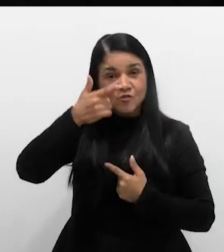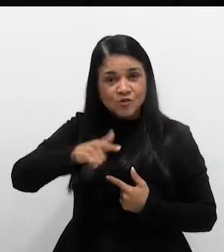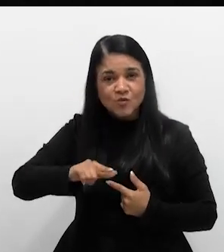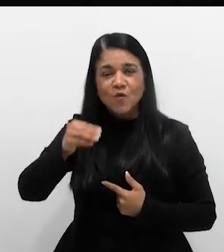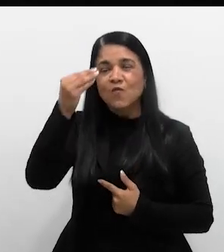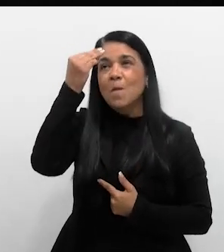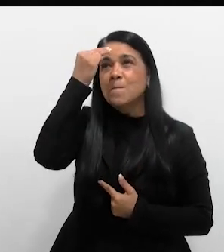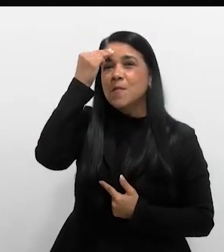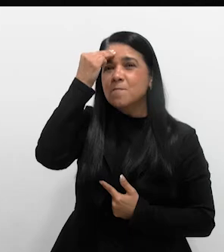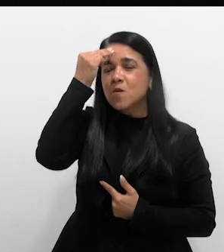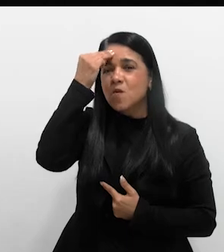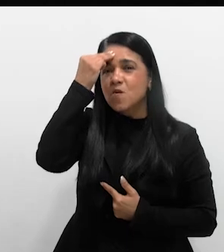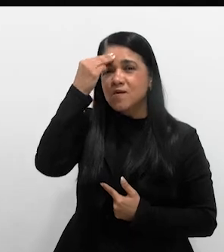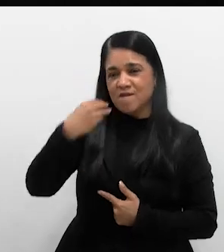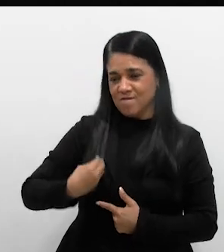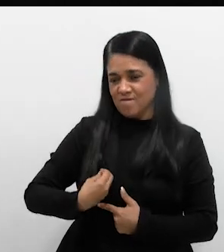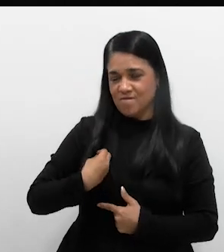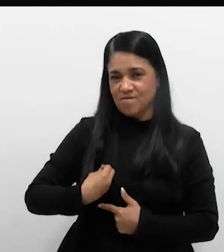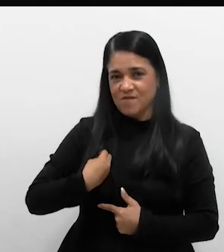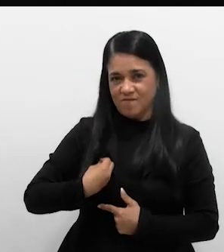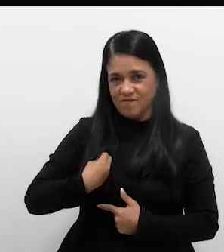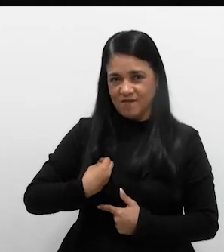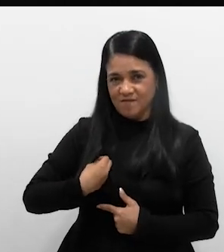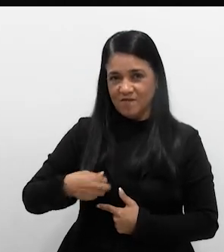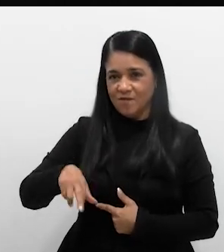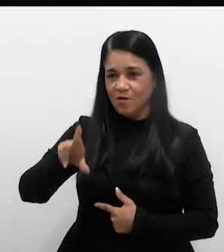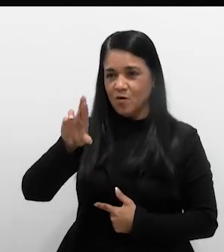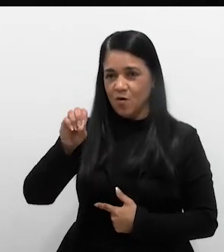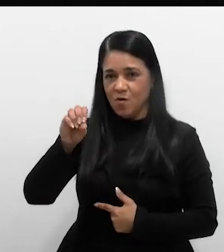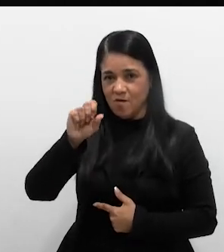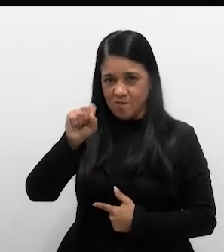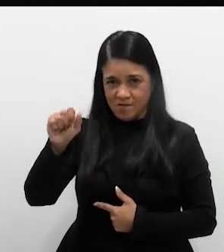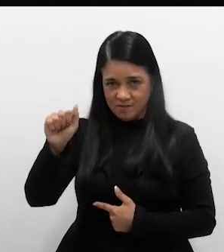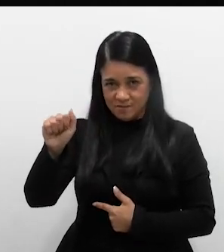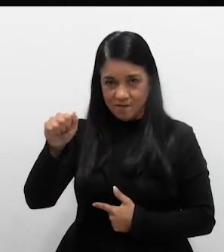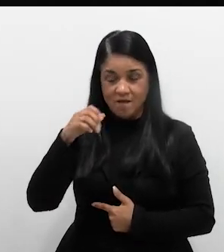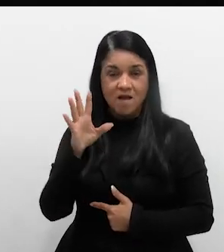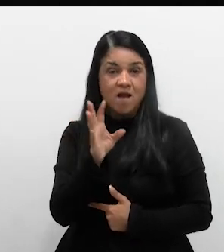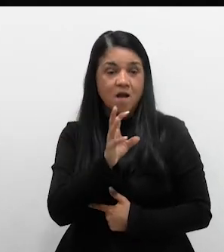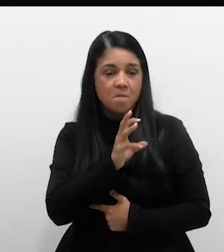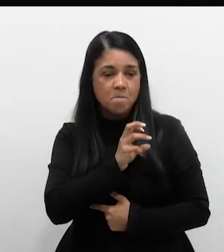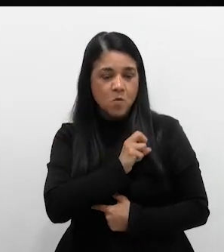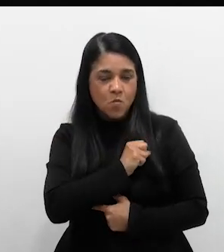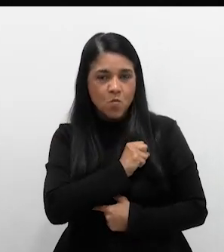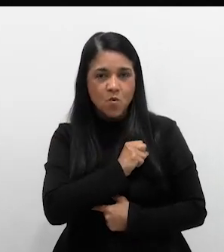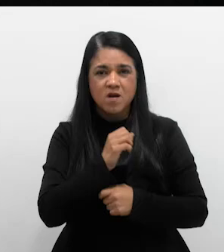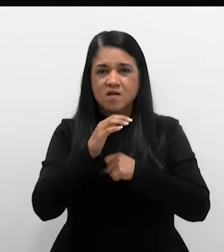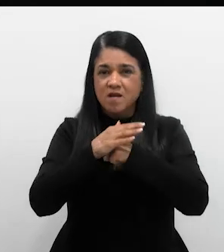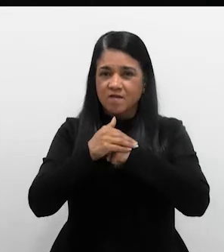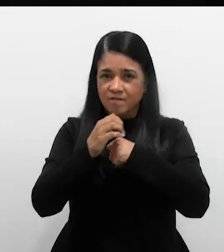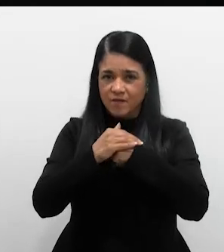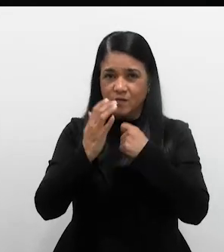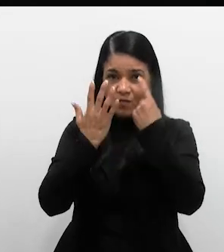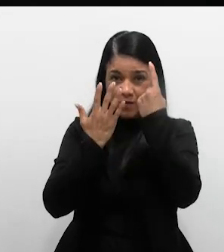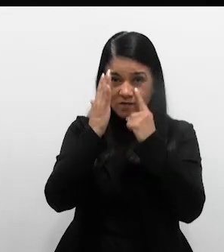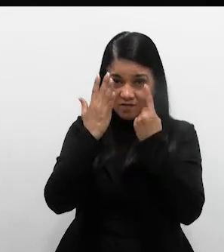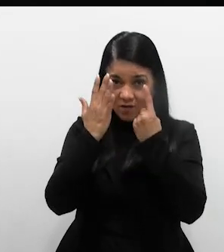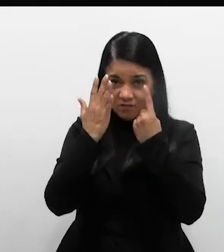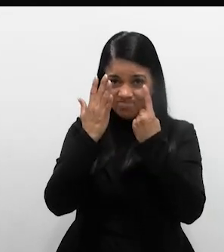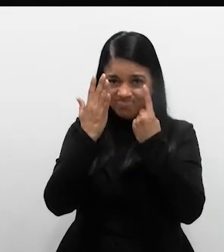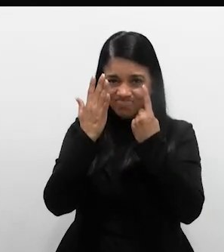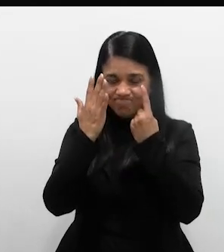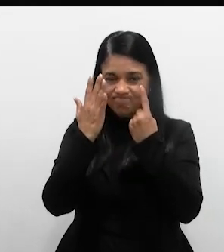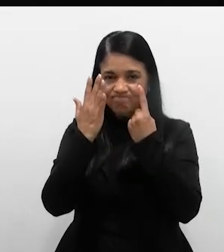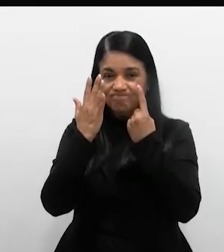de ver novamente essa memória dela viva, que constitui o nosso amor e o nosso afeto pelo carnaval,